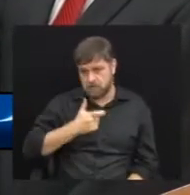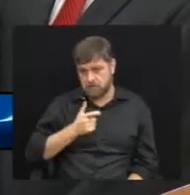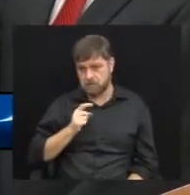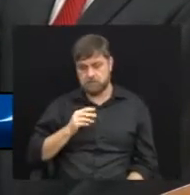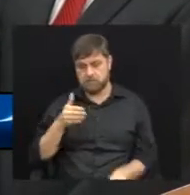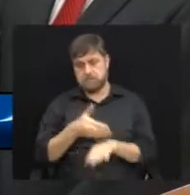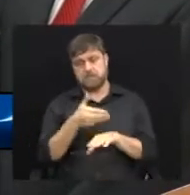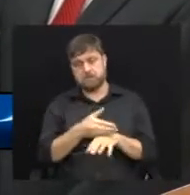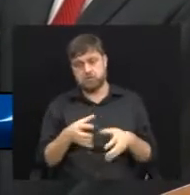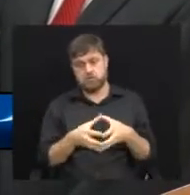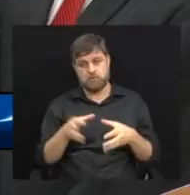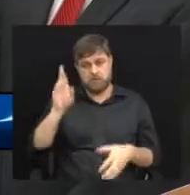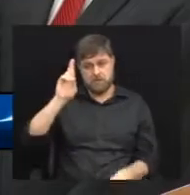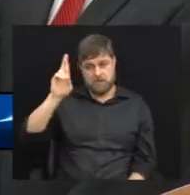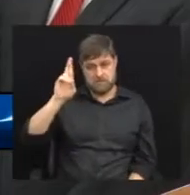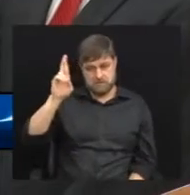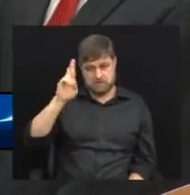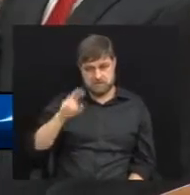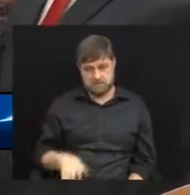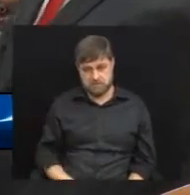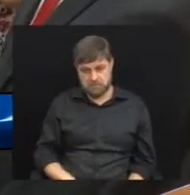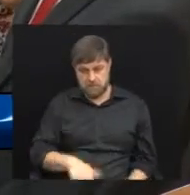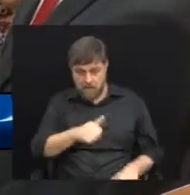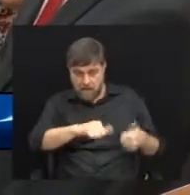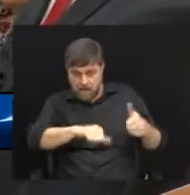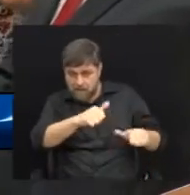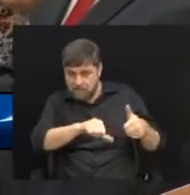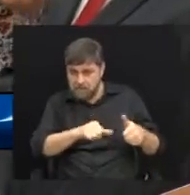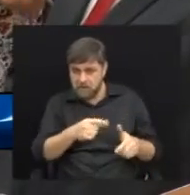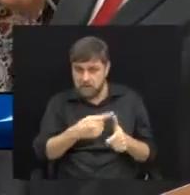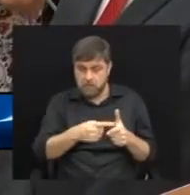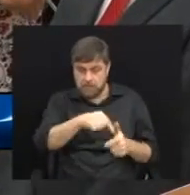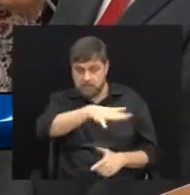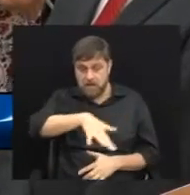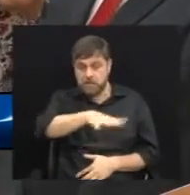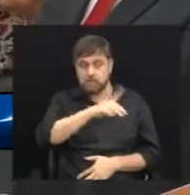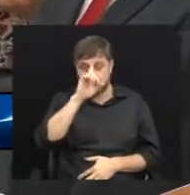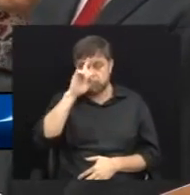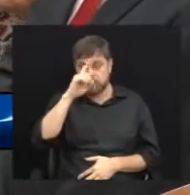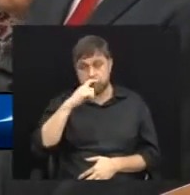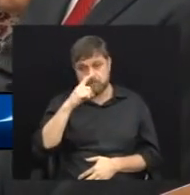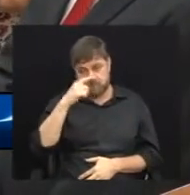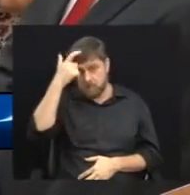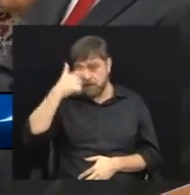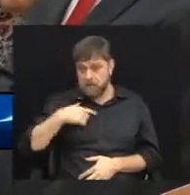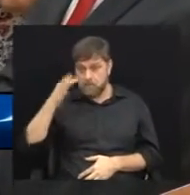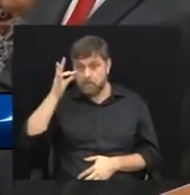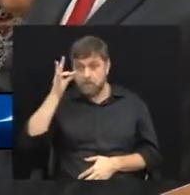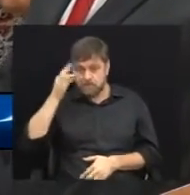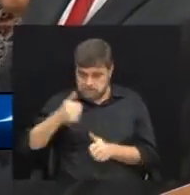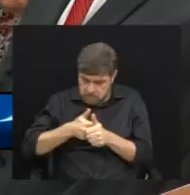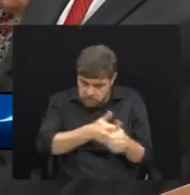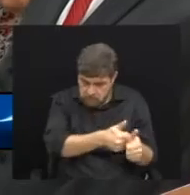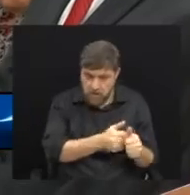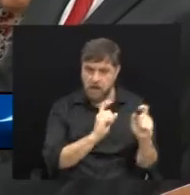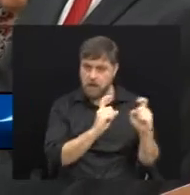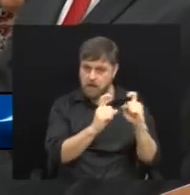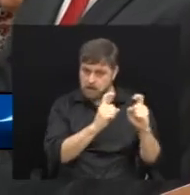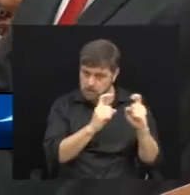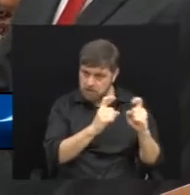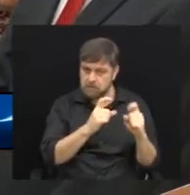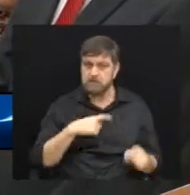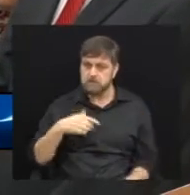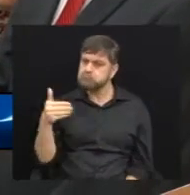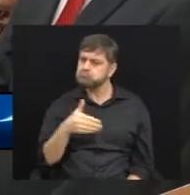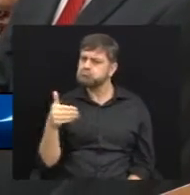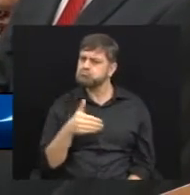comissão de representação que verifica lá o Ouro Verde e tenho acompanhado quase todas as reuniões que